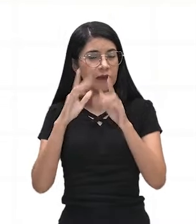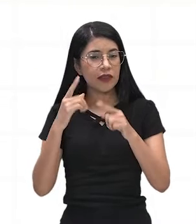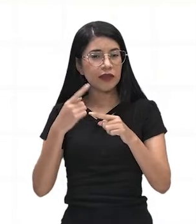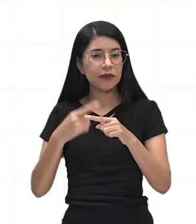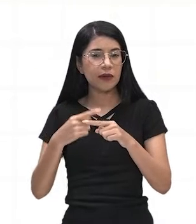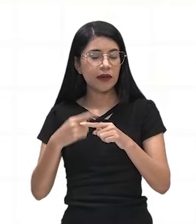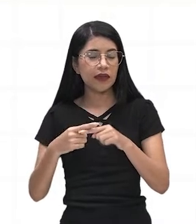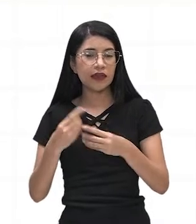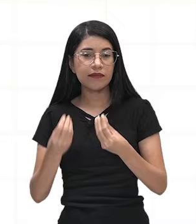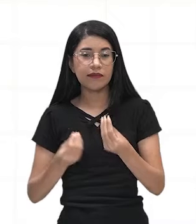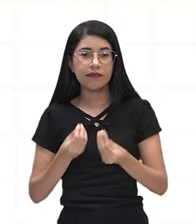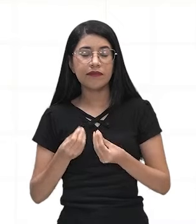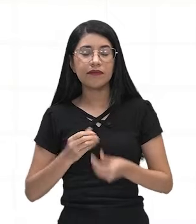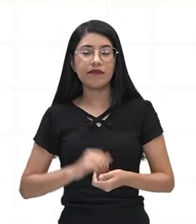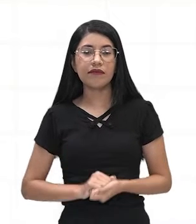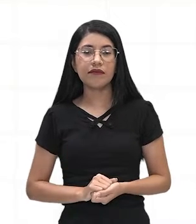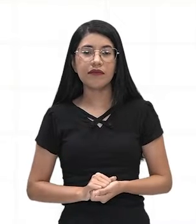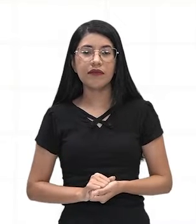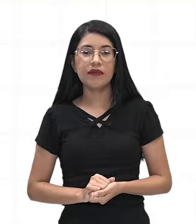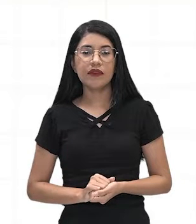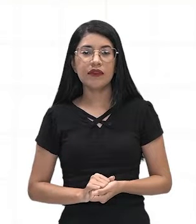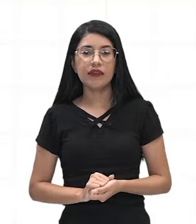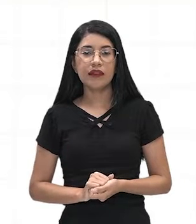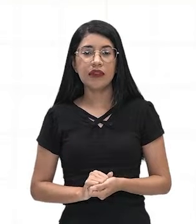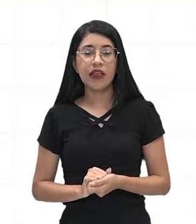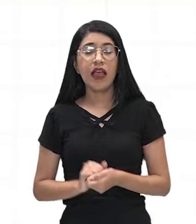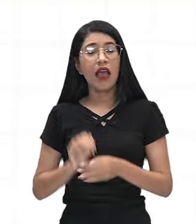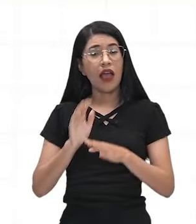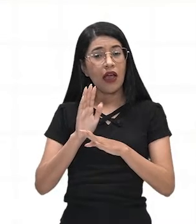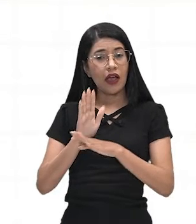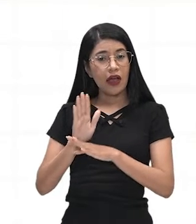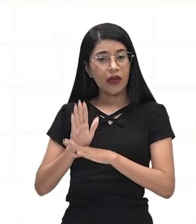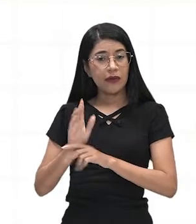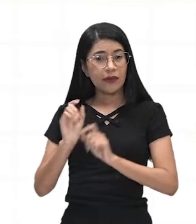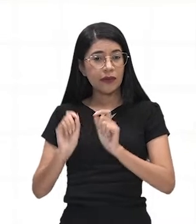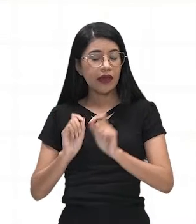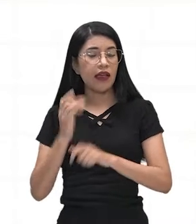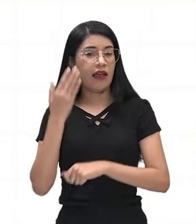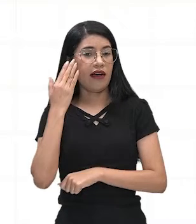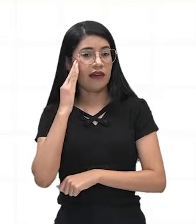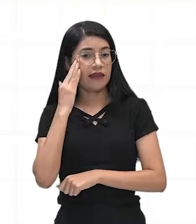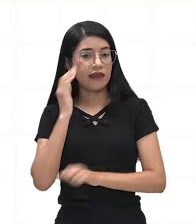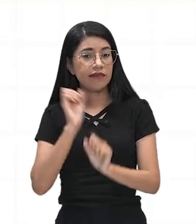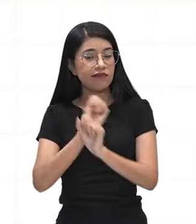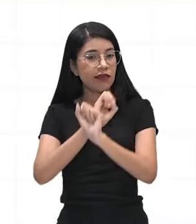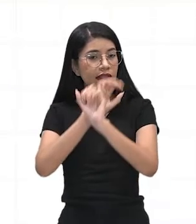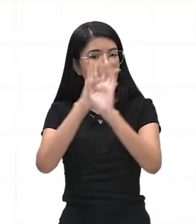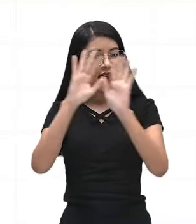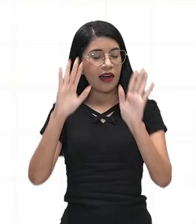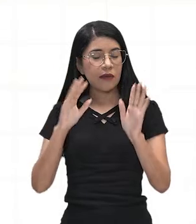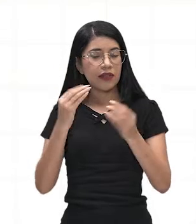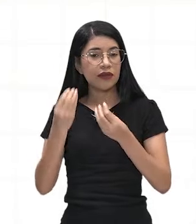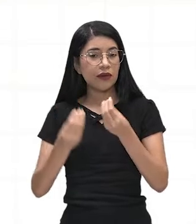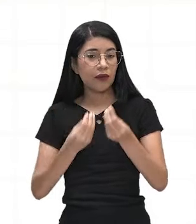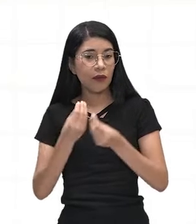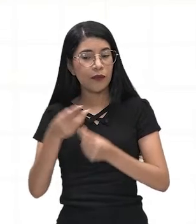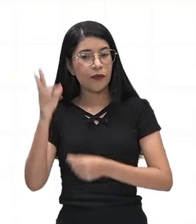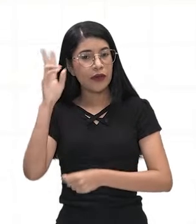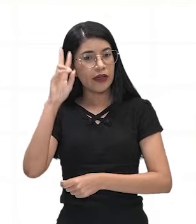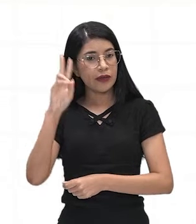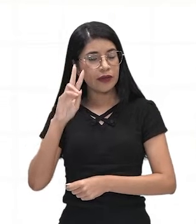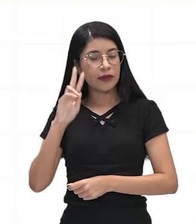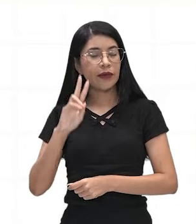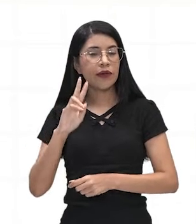Primeiro, porque isso acaba contribuindo para uma compreensão mais ampla da história da humanidade. Por isso